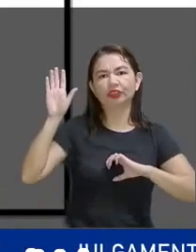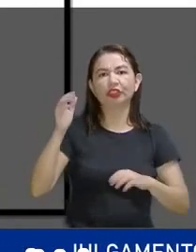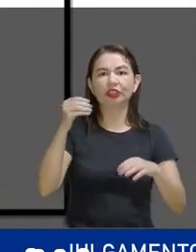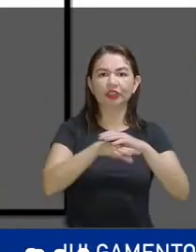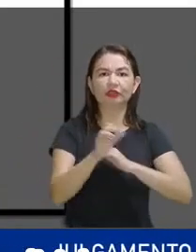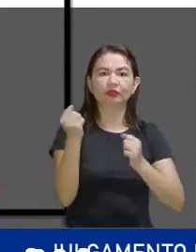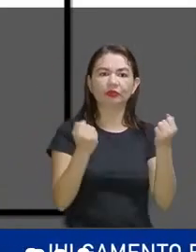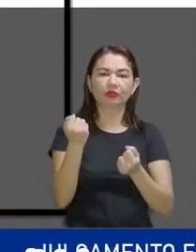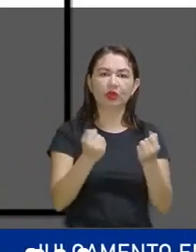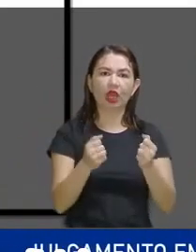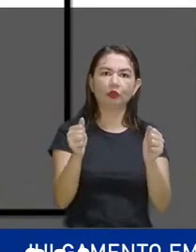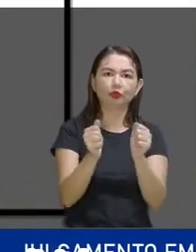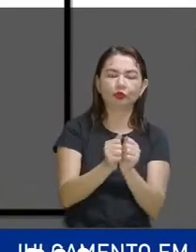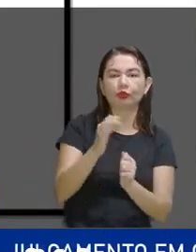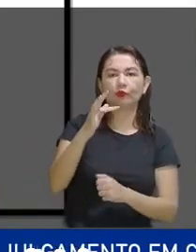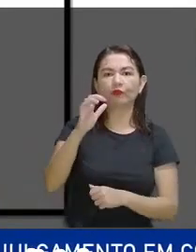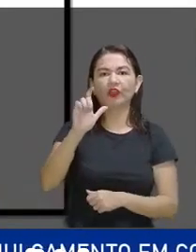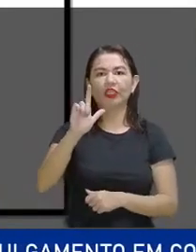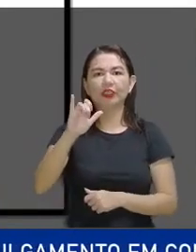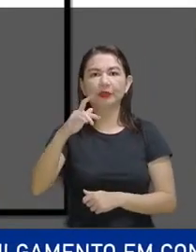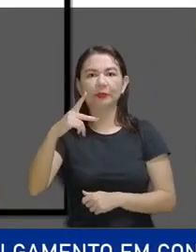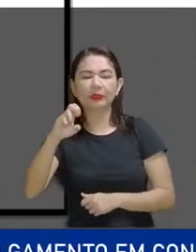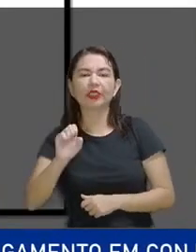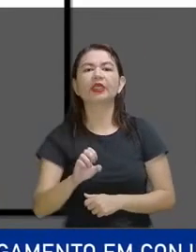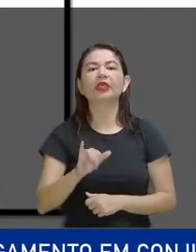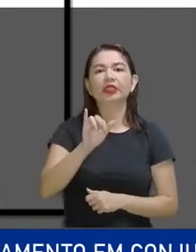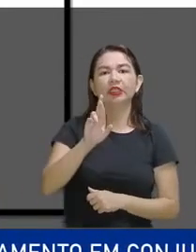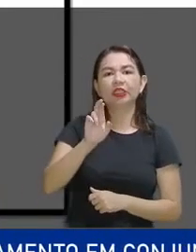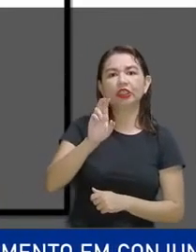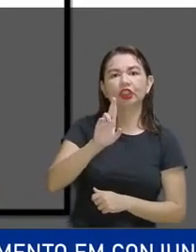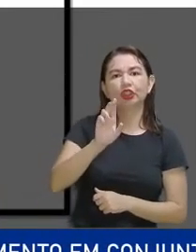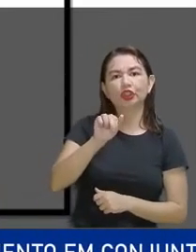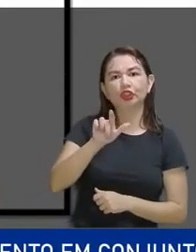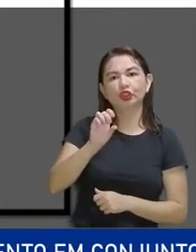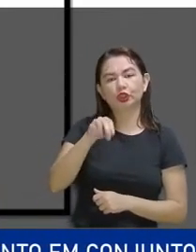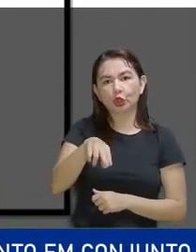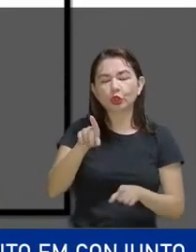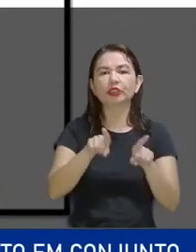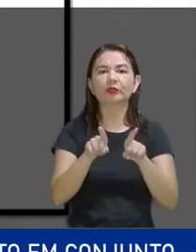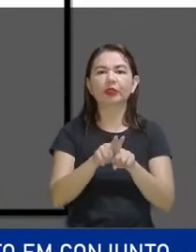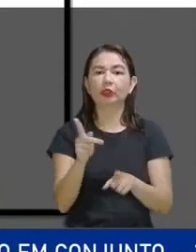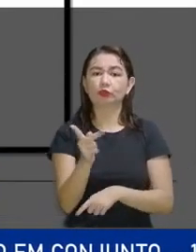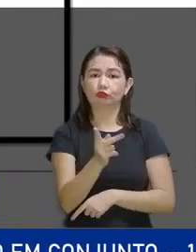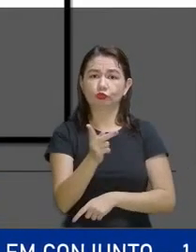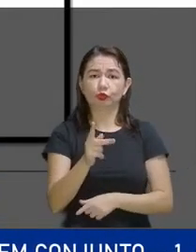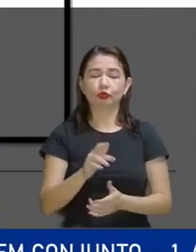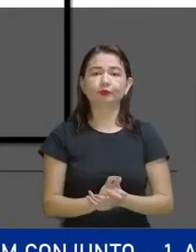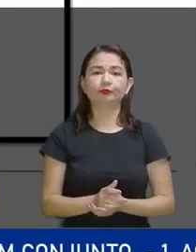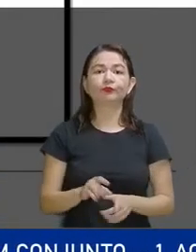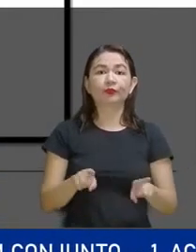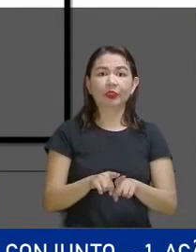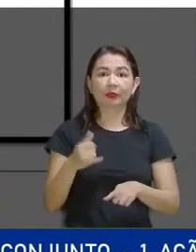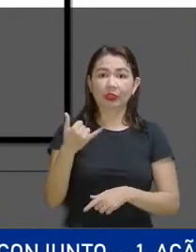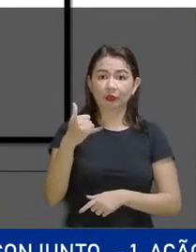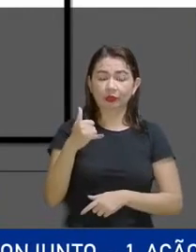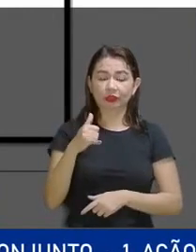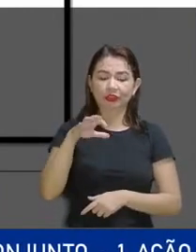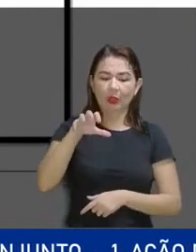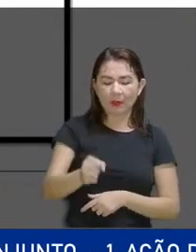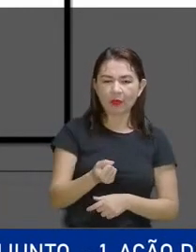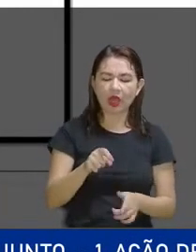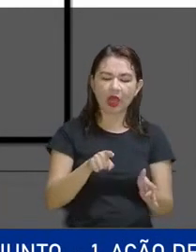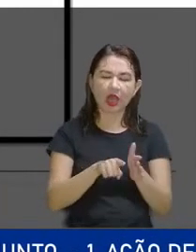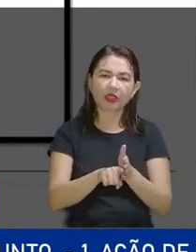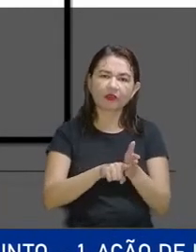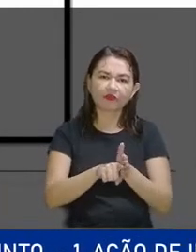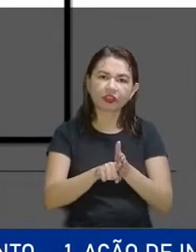Felipe Luan e Irlon, quando da abordagem policial. Não bastasse isso, os dados extraídos dos celulares apreendidos permitiram identificar